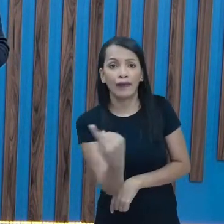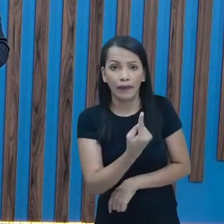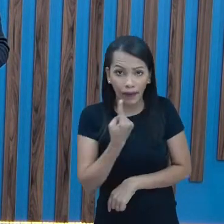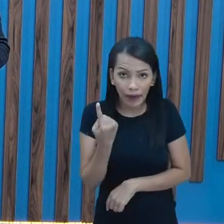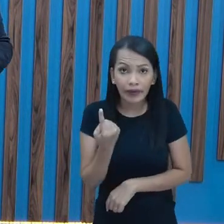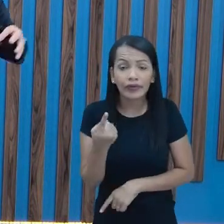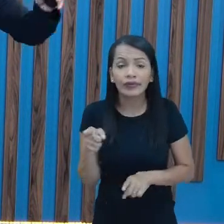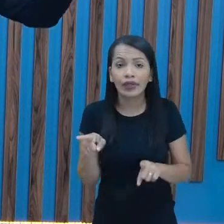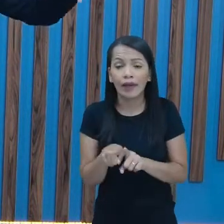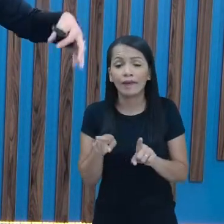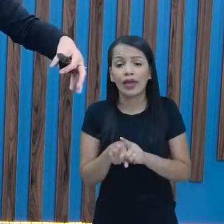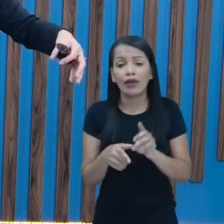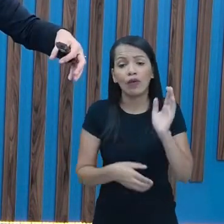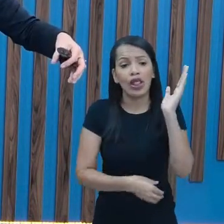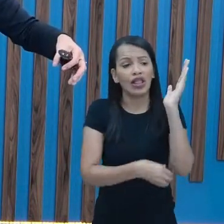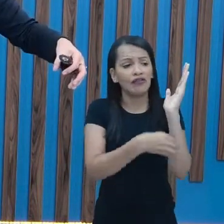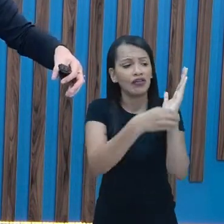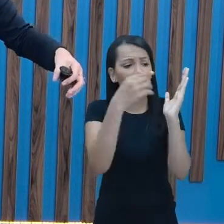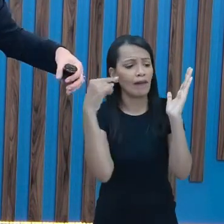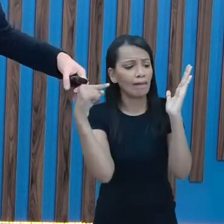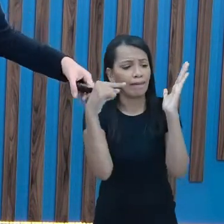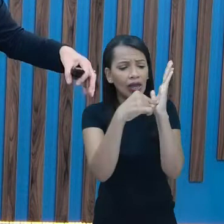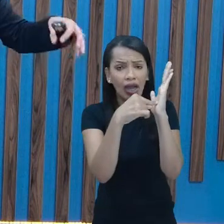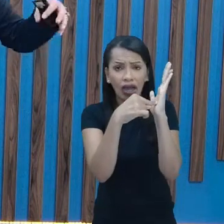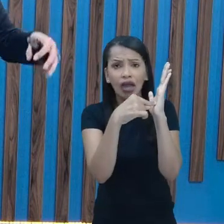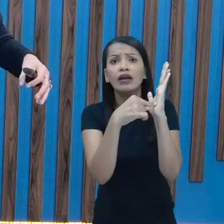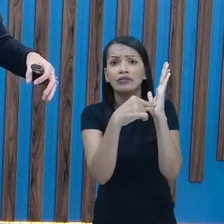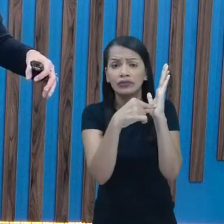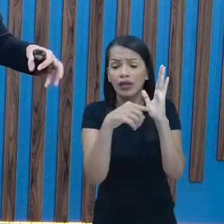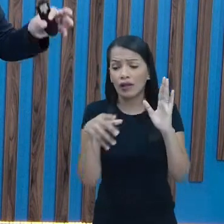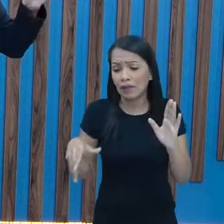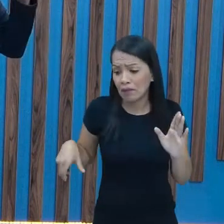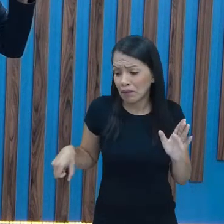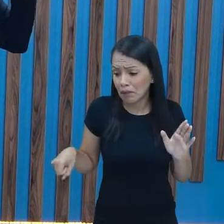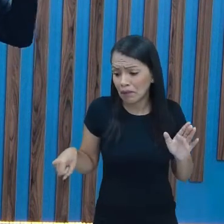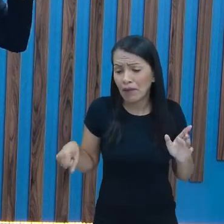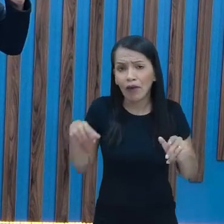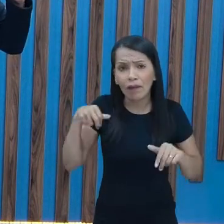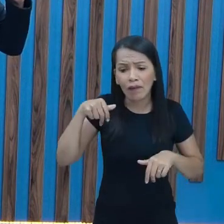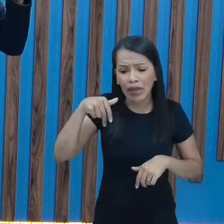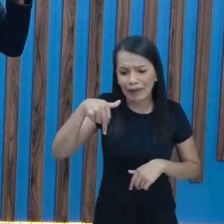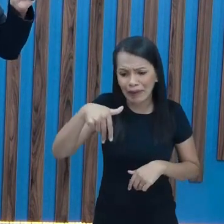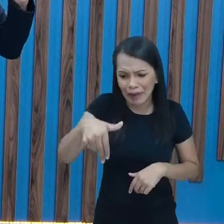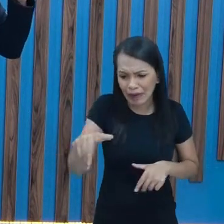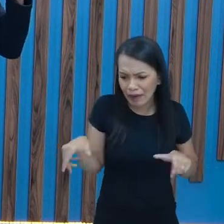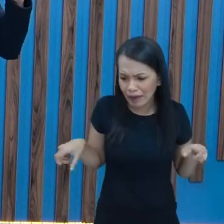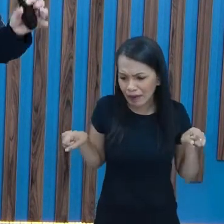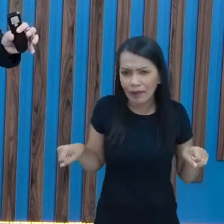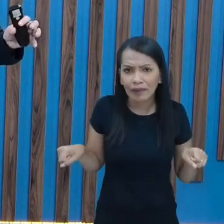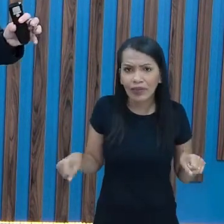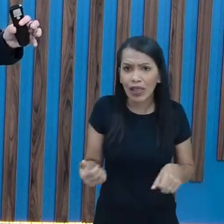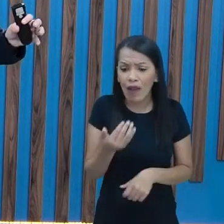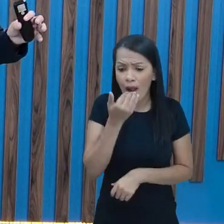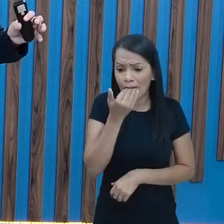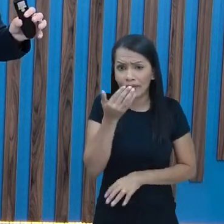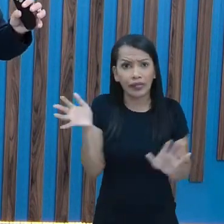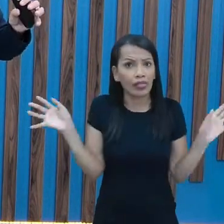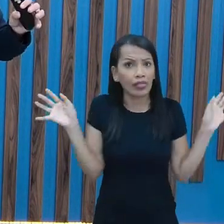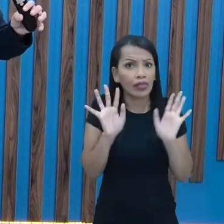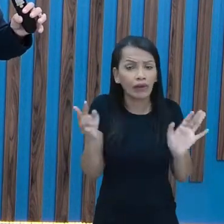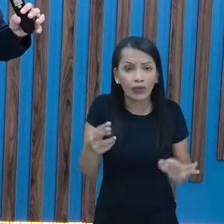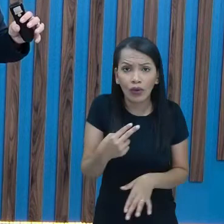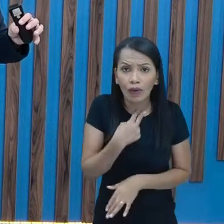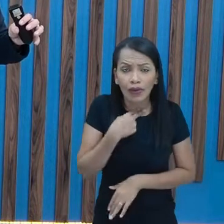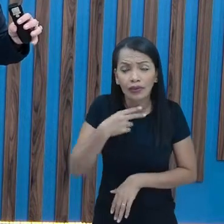botão de elevador, quando você segura num corrimão em algum lugar público, não coloca a mão na boca depois.